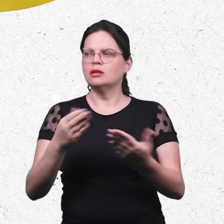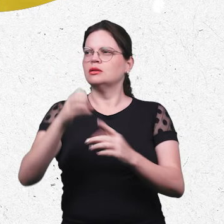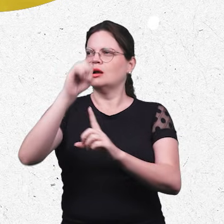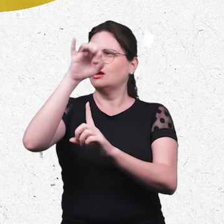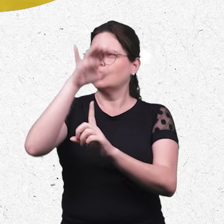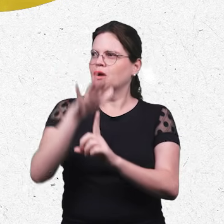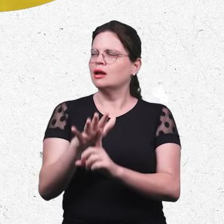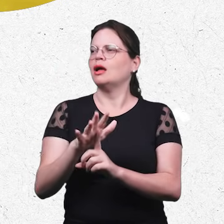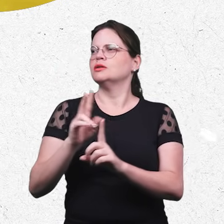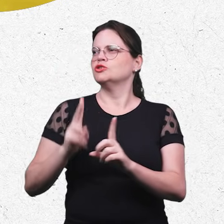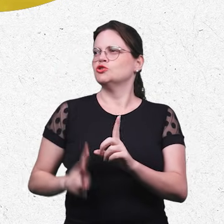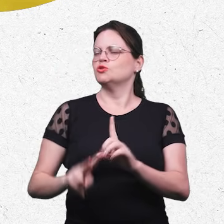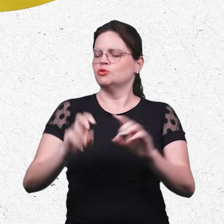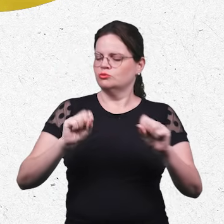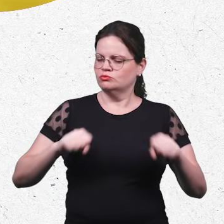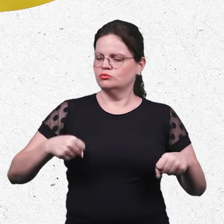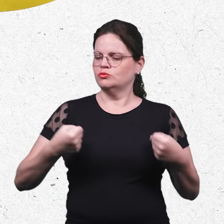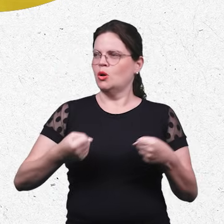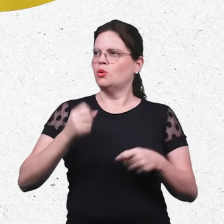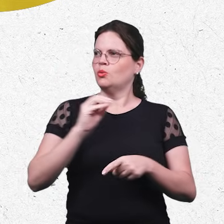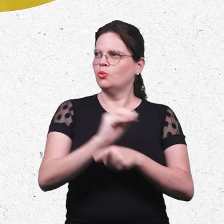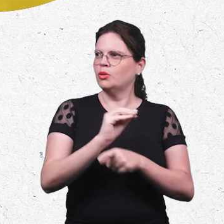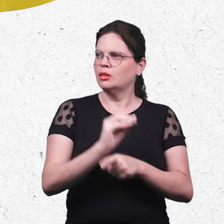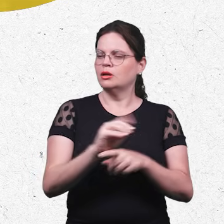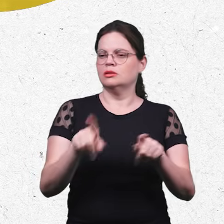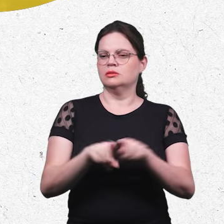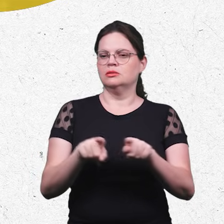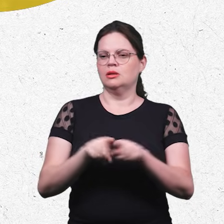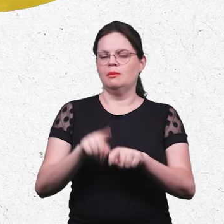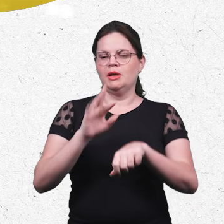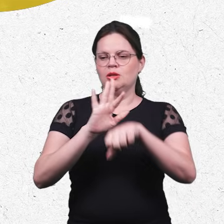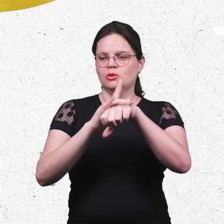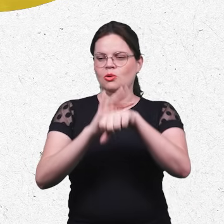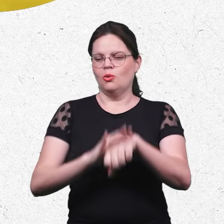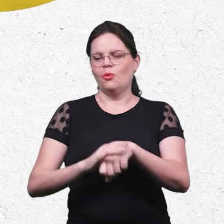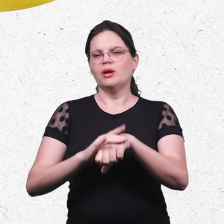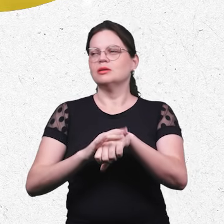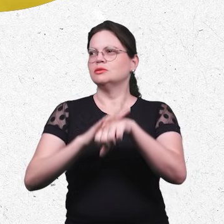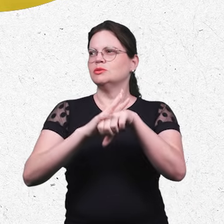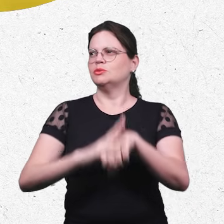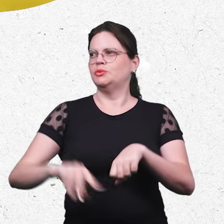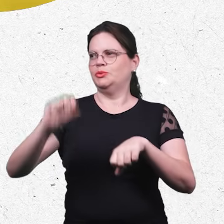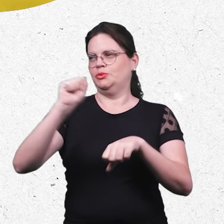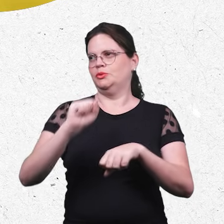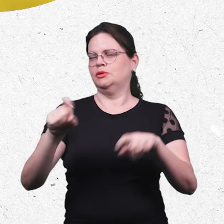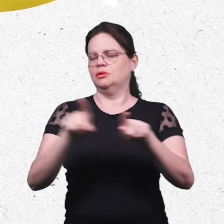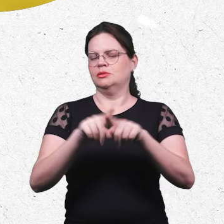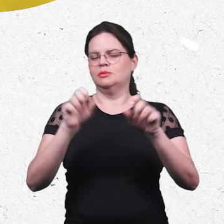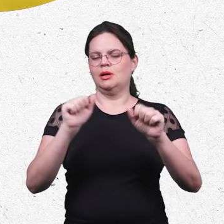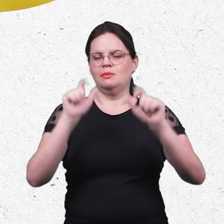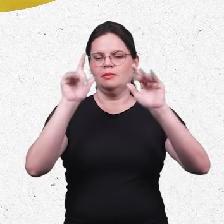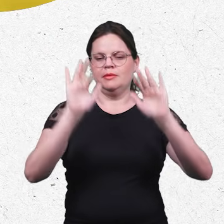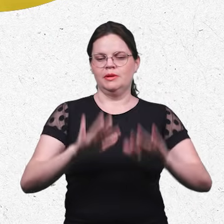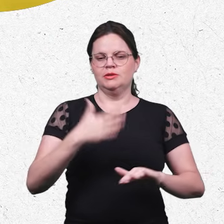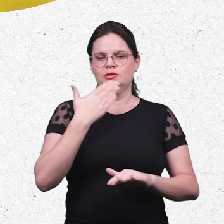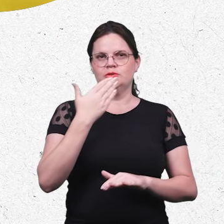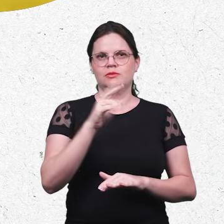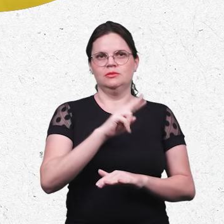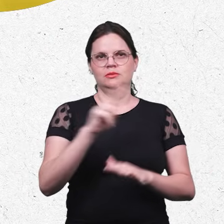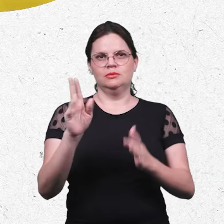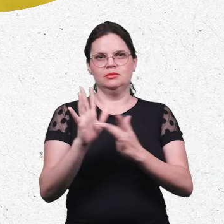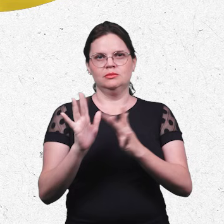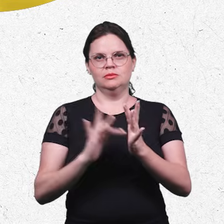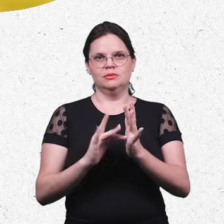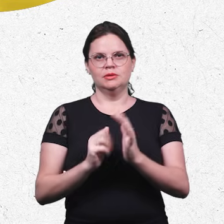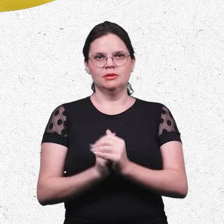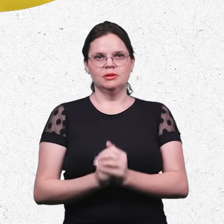poder e graça, Senhor, estar de pé na Tua presença, curando, Senhor, as enfermidades, que o Senhor possa abençoar grandemente. Nós pedimos assim em